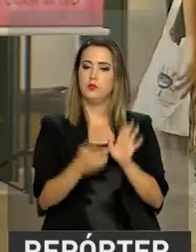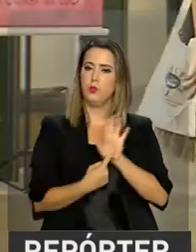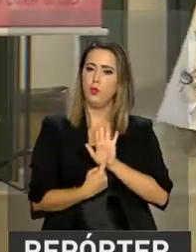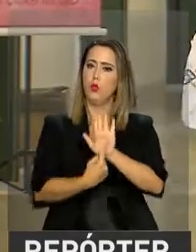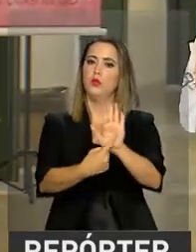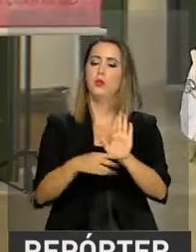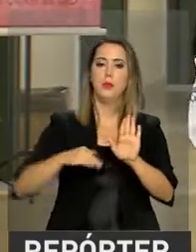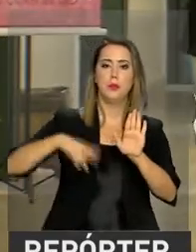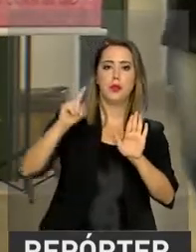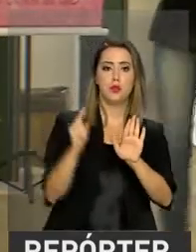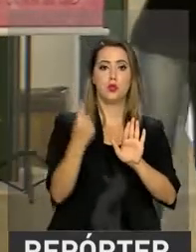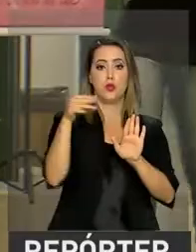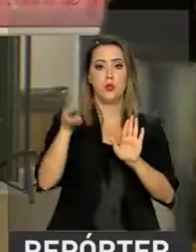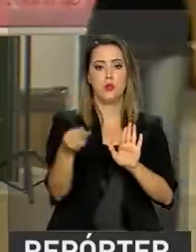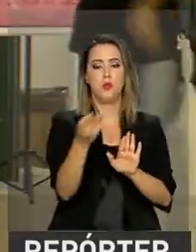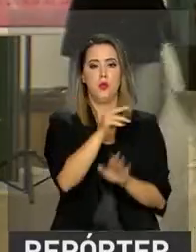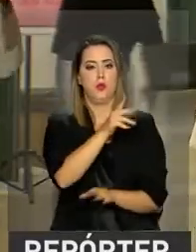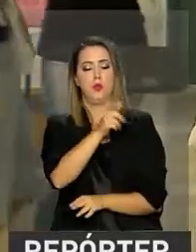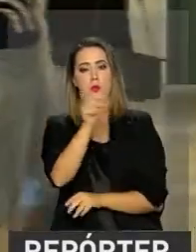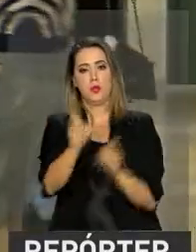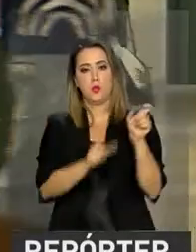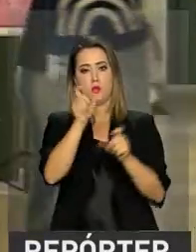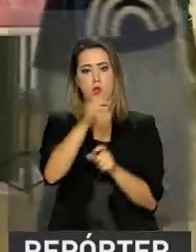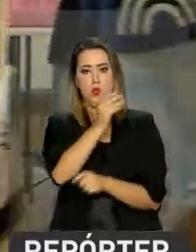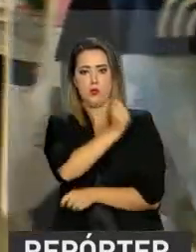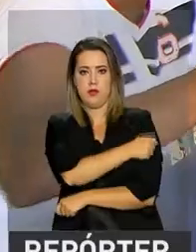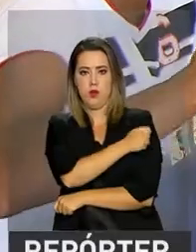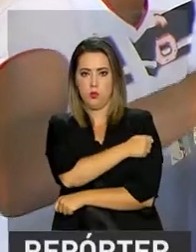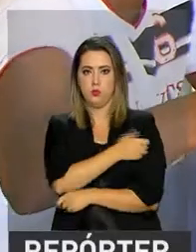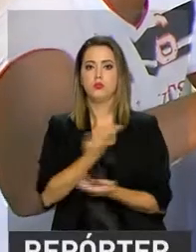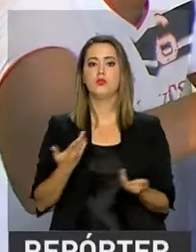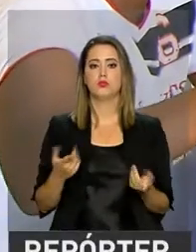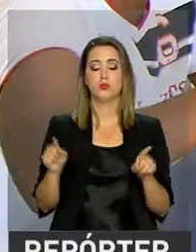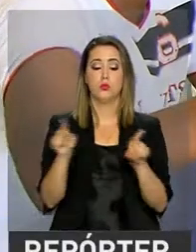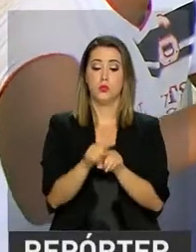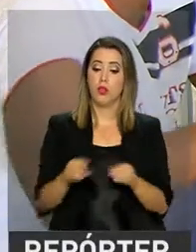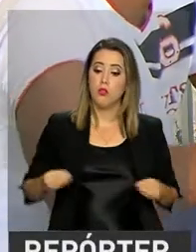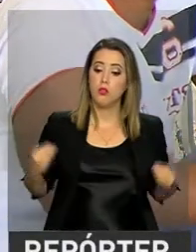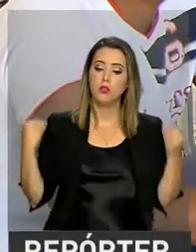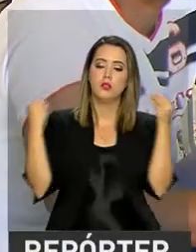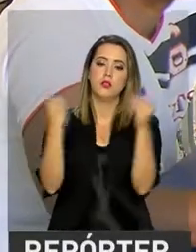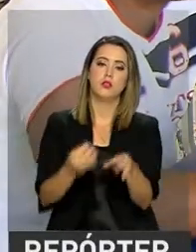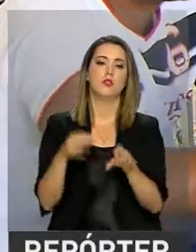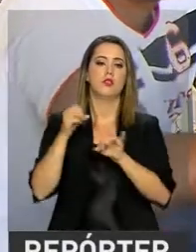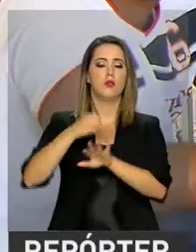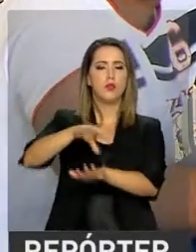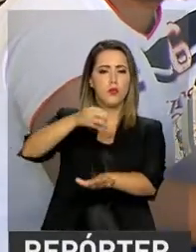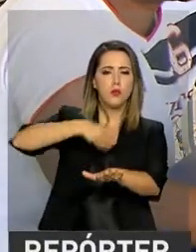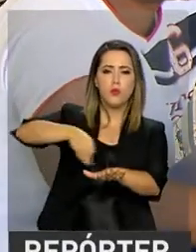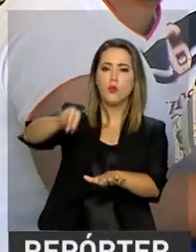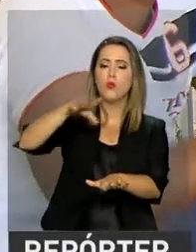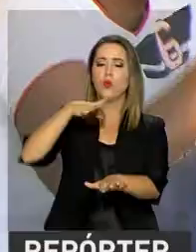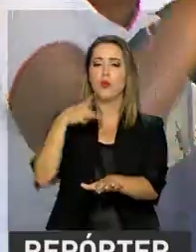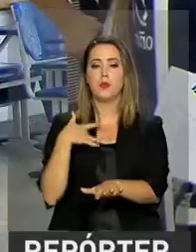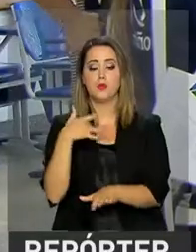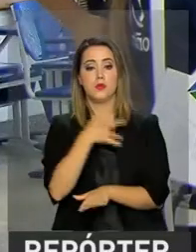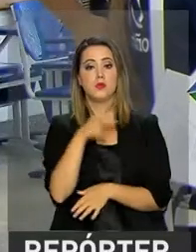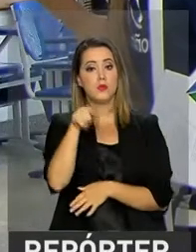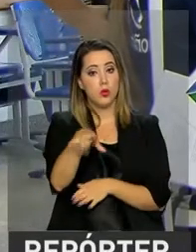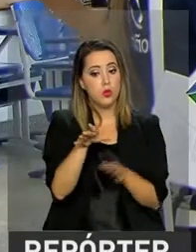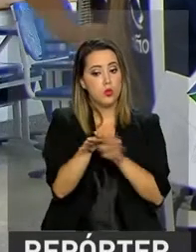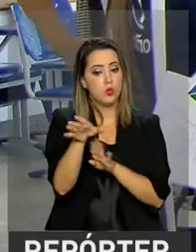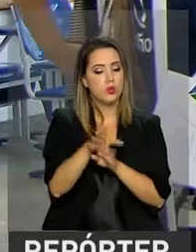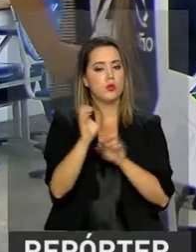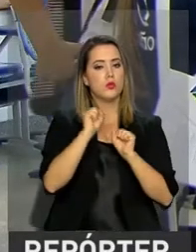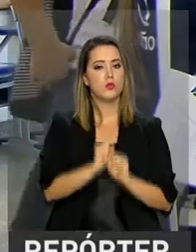cerca de 1.000 alunos. Para a organização da feira, além de levar informações de saúde, as orientações dadas aqui